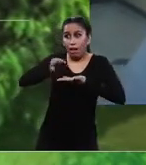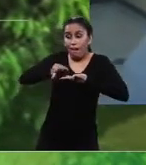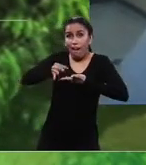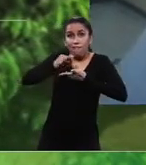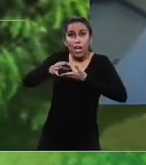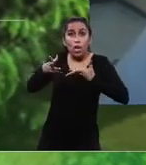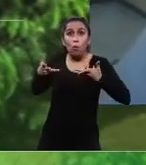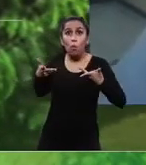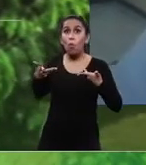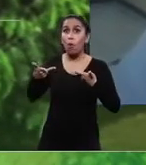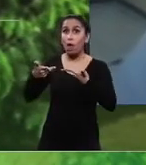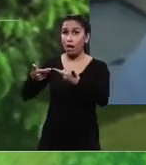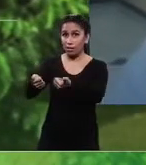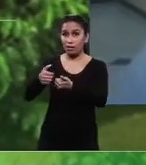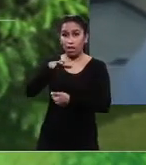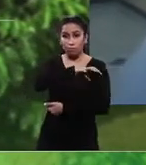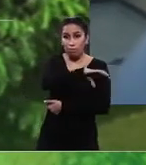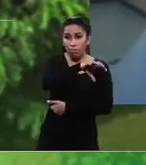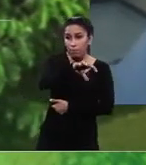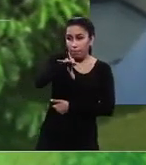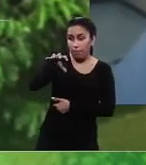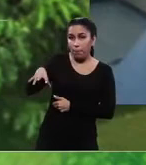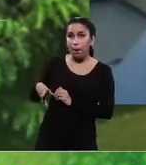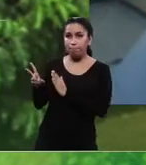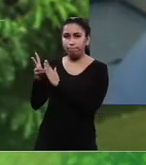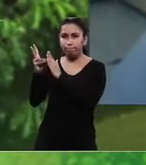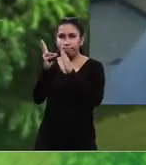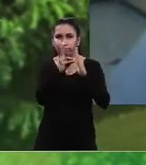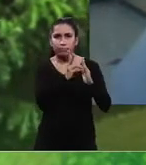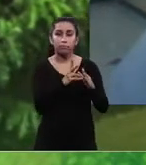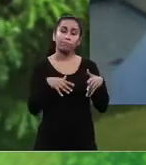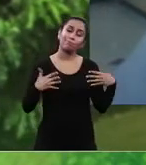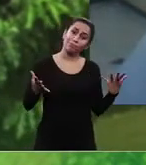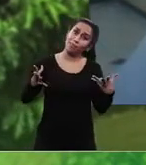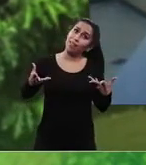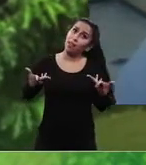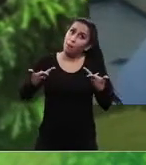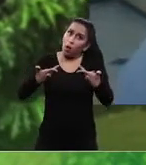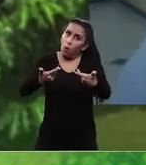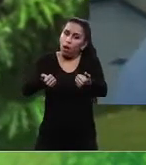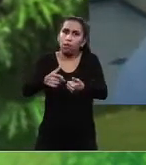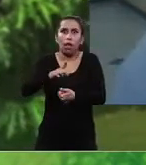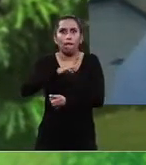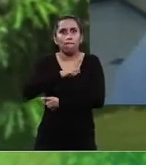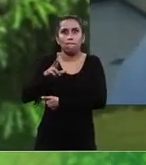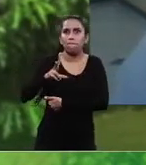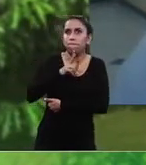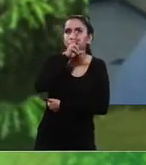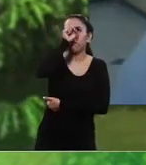na região, nas comunidades indígenas. Também a qualidade já chegou com força